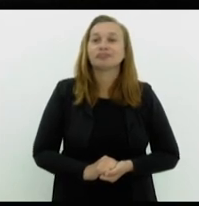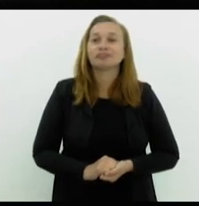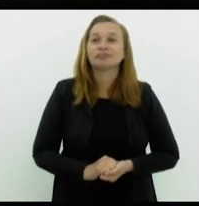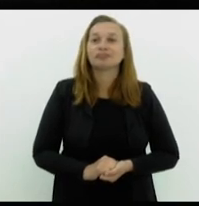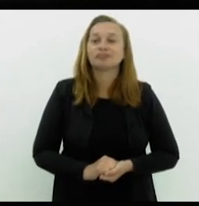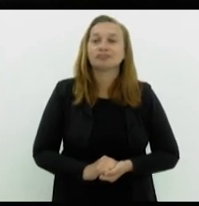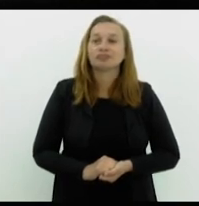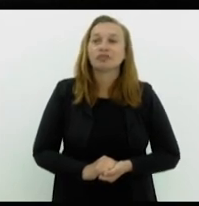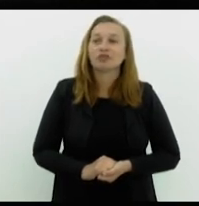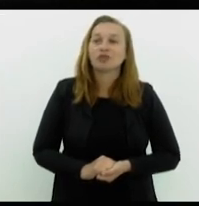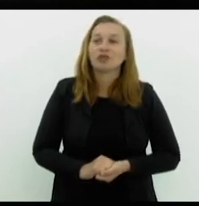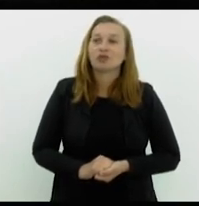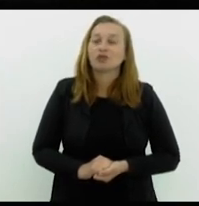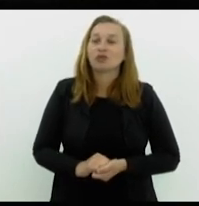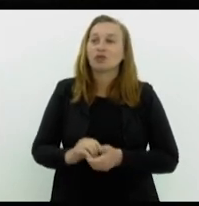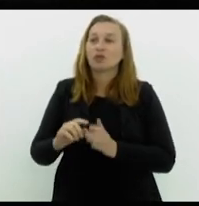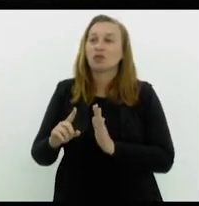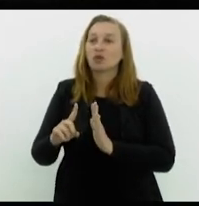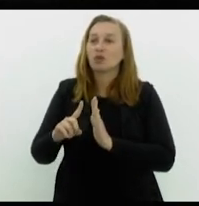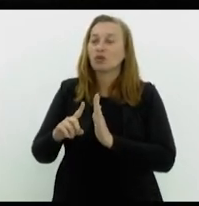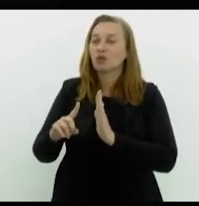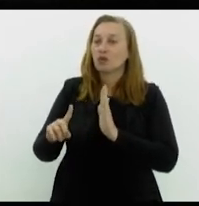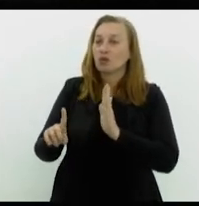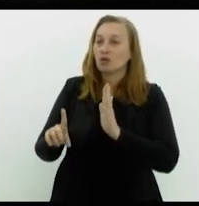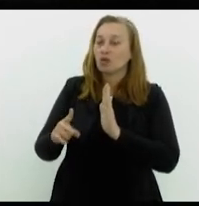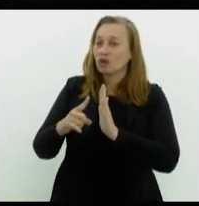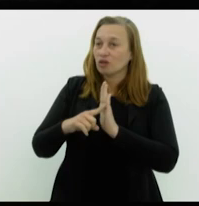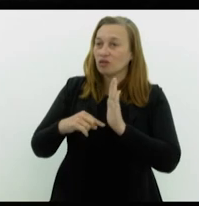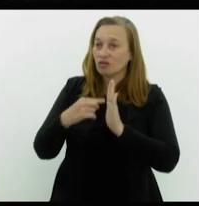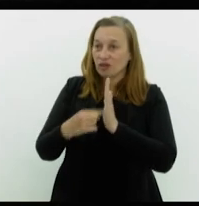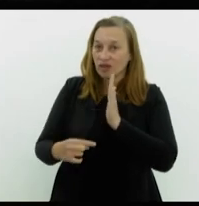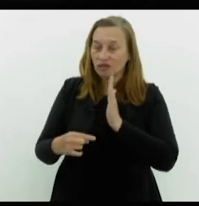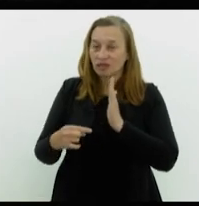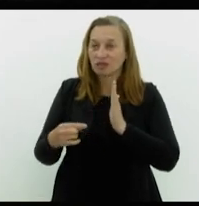O veto das fake news,